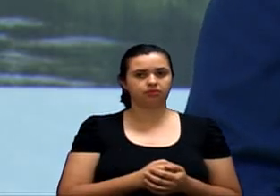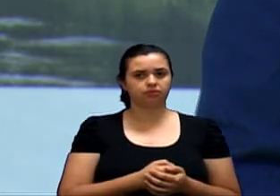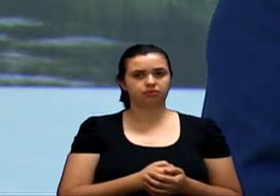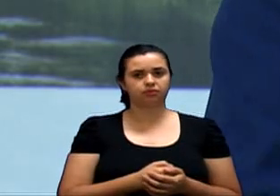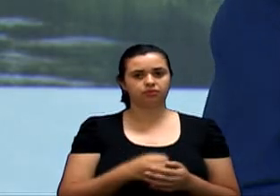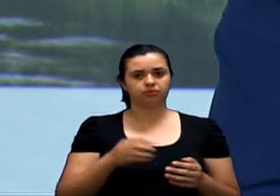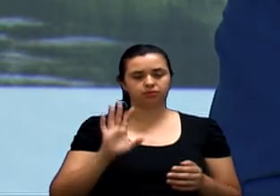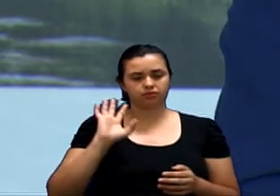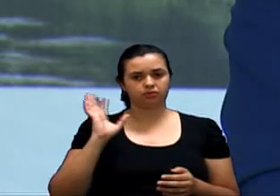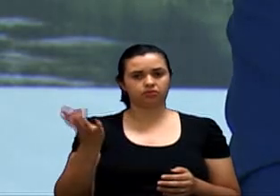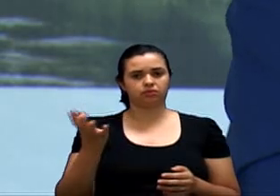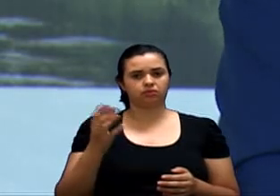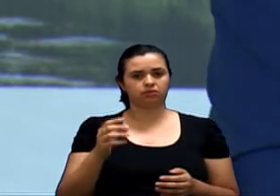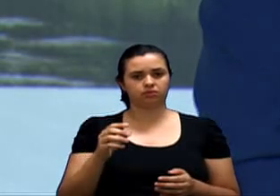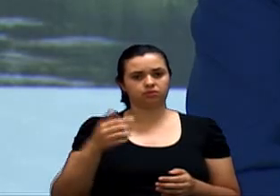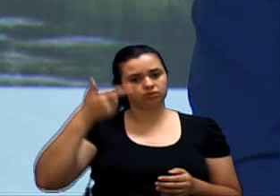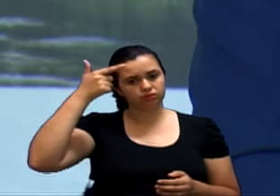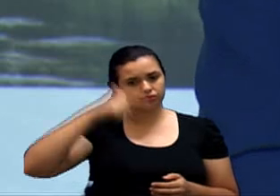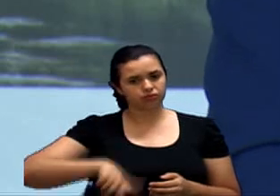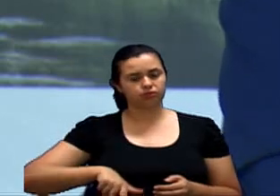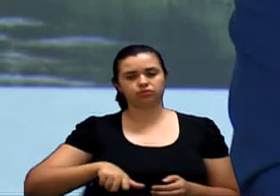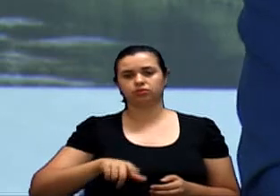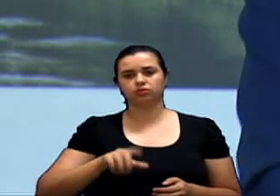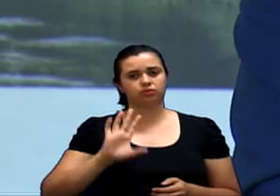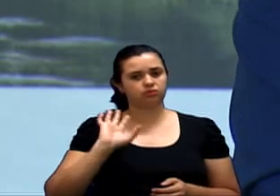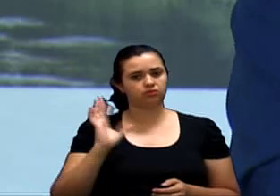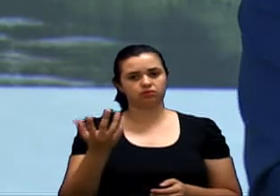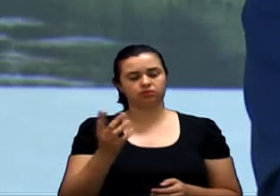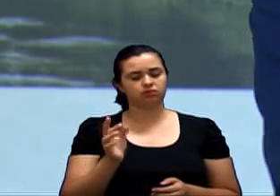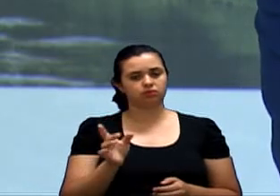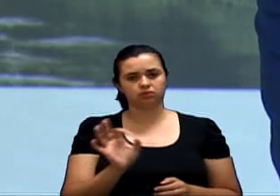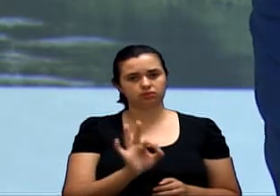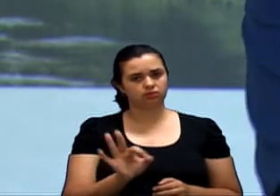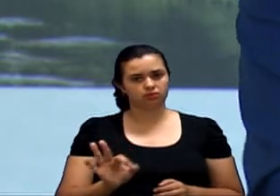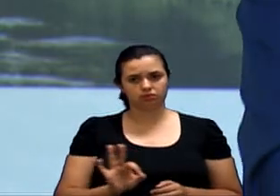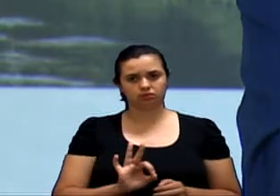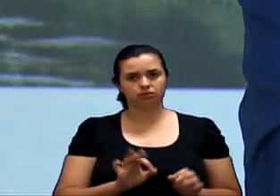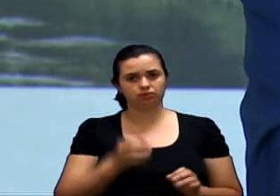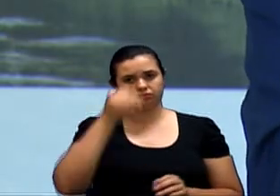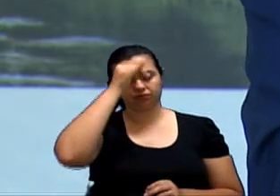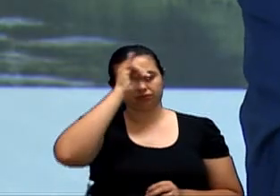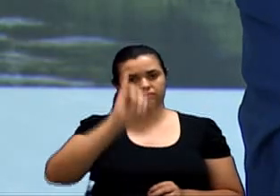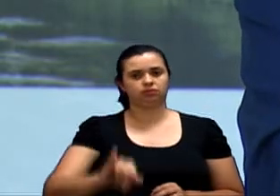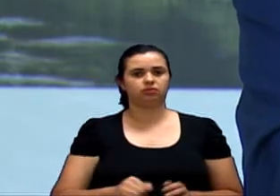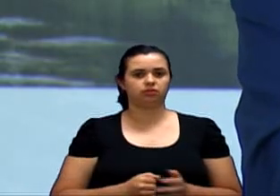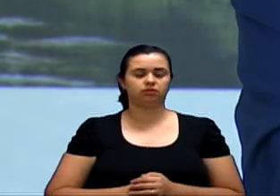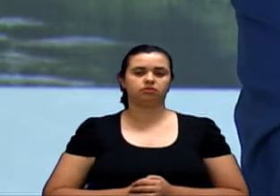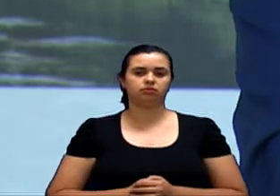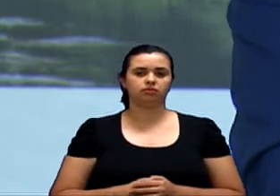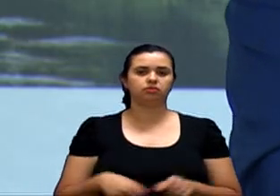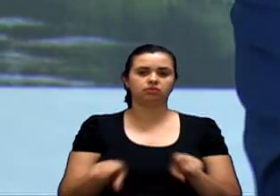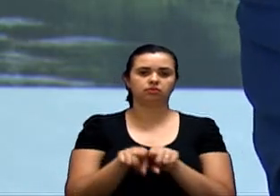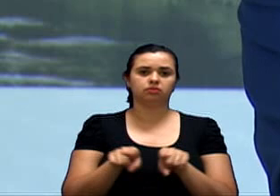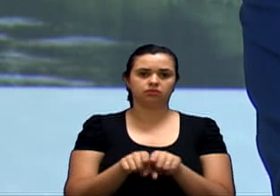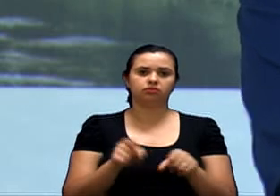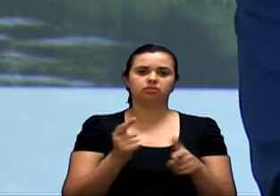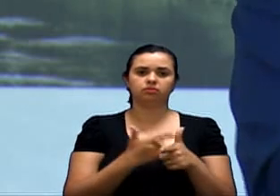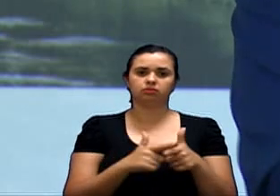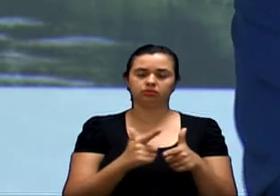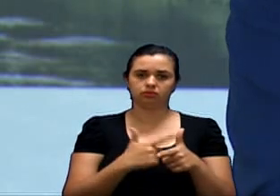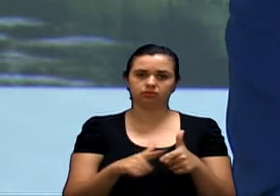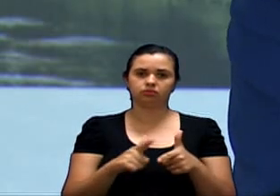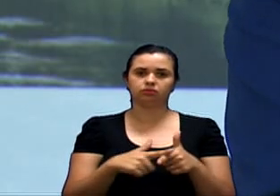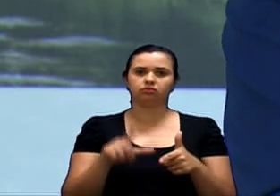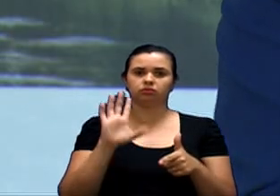hoje, que isso não se repita nunca mais. Creio que não vai acontecer mais isso. Tive alguns problemas referentes também ao que aconteceu